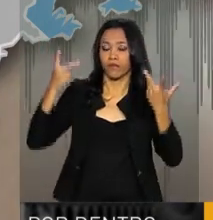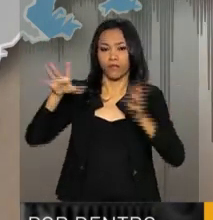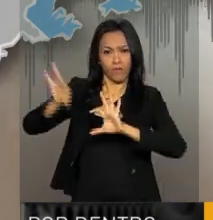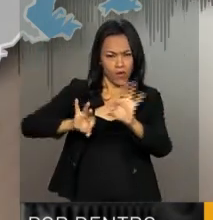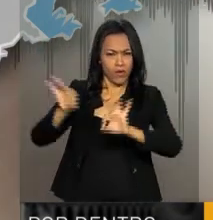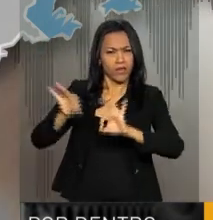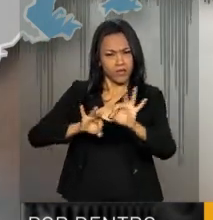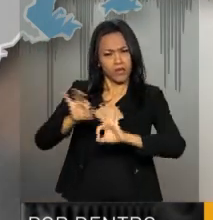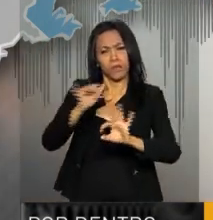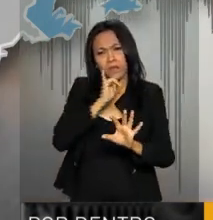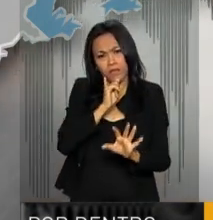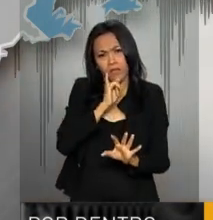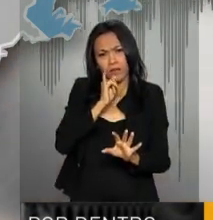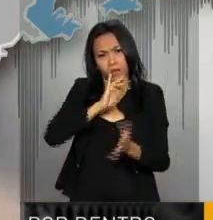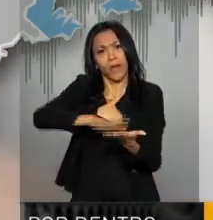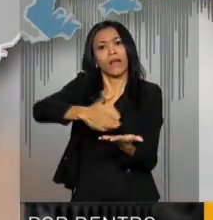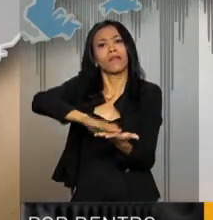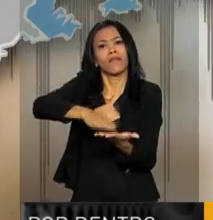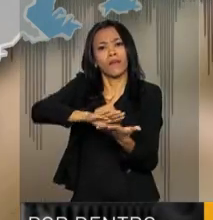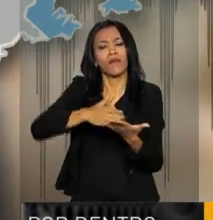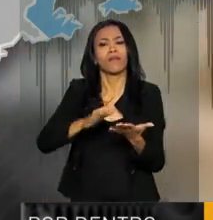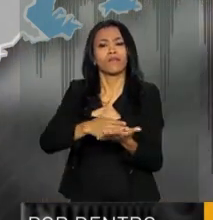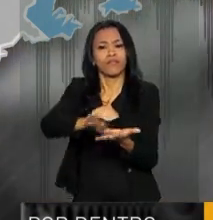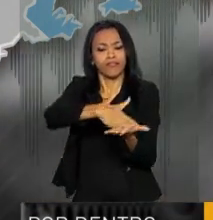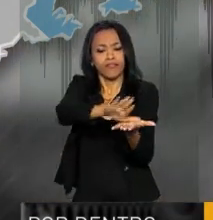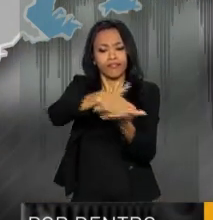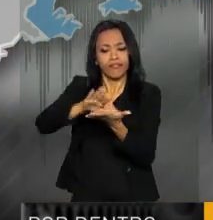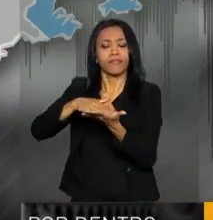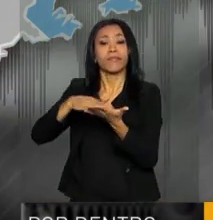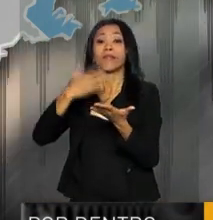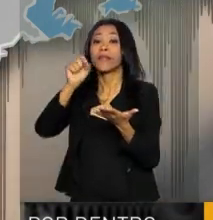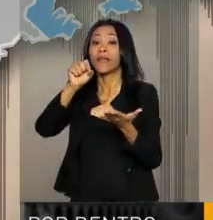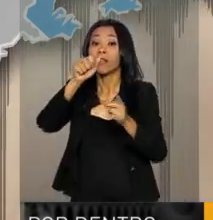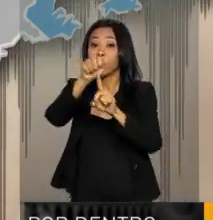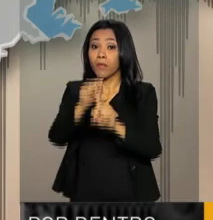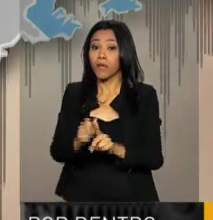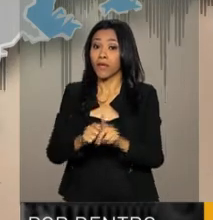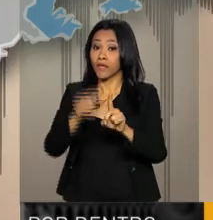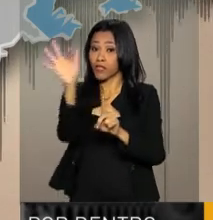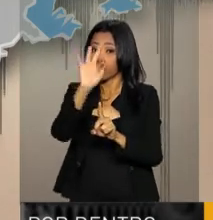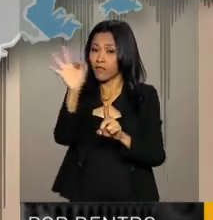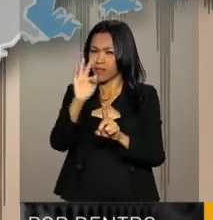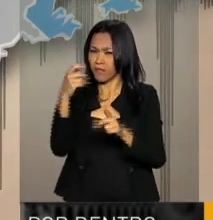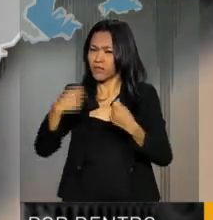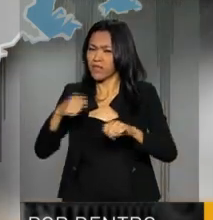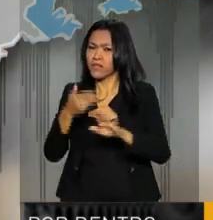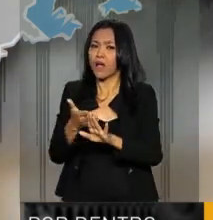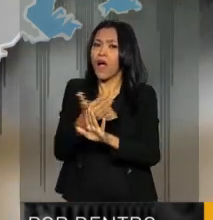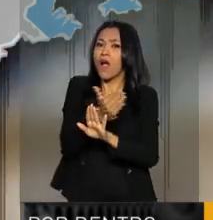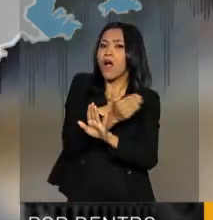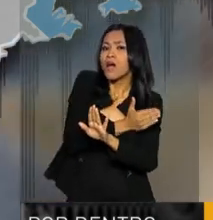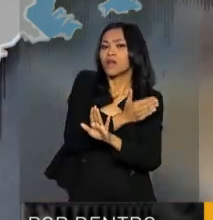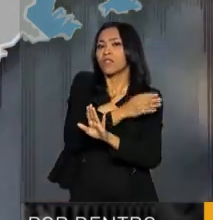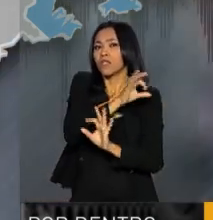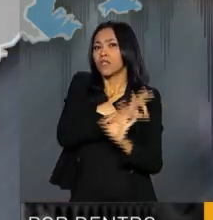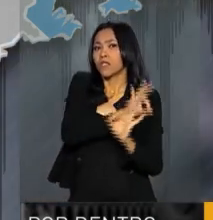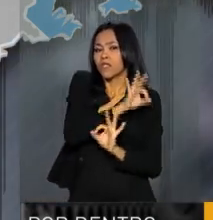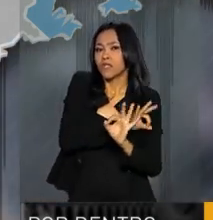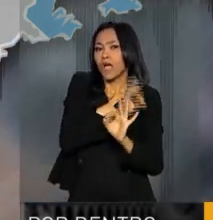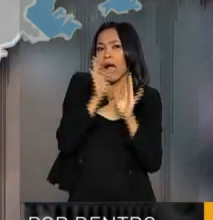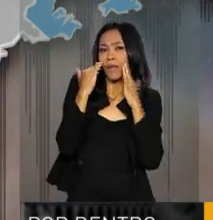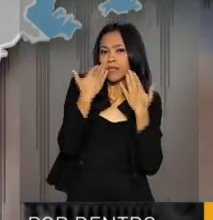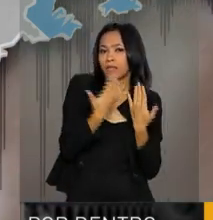vamos estar aqui como exemplo o carnaval a naval acontece em fevereiro oitenta necessária pra apresentação de um